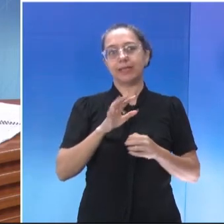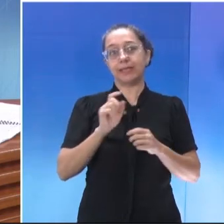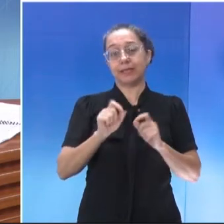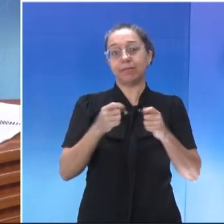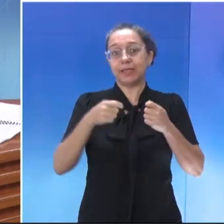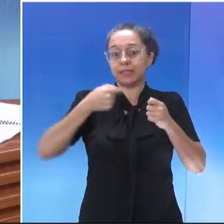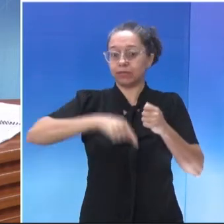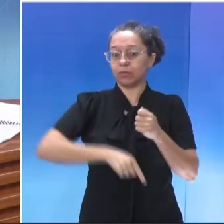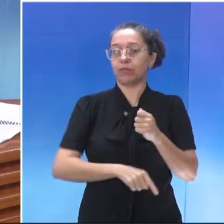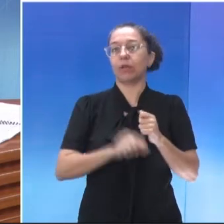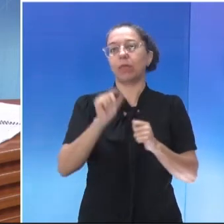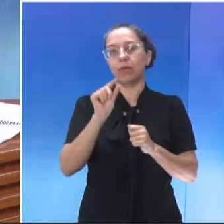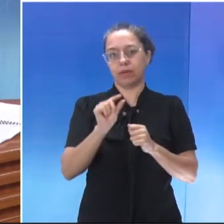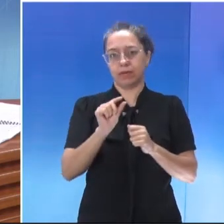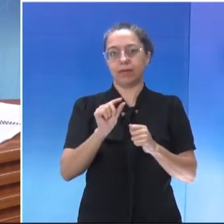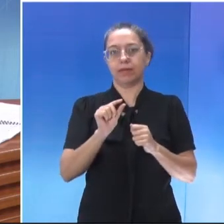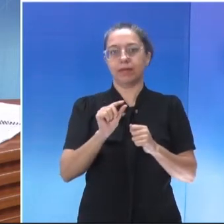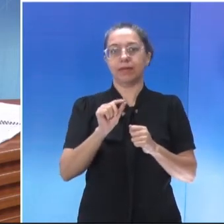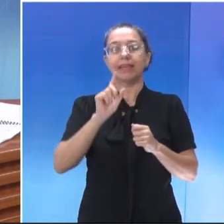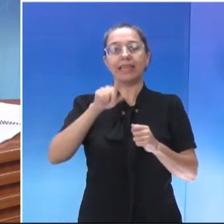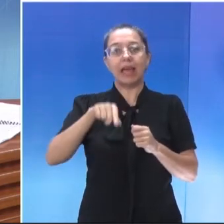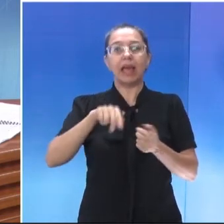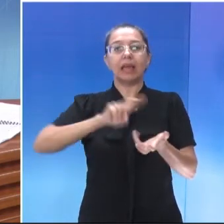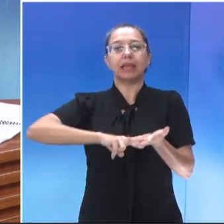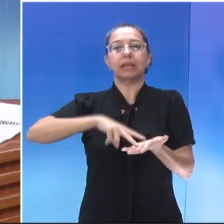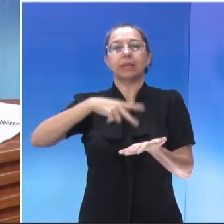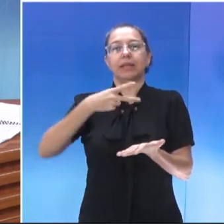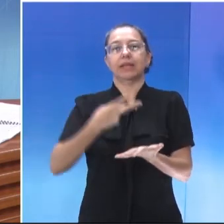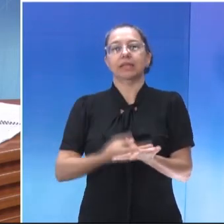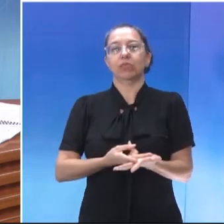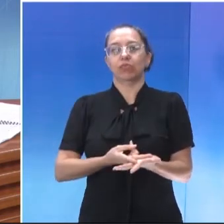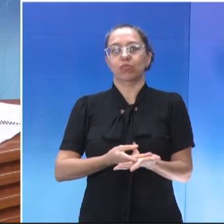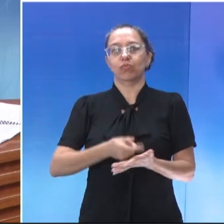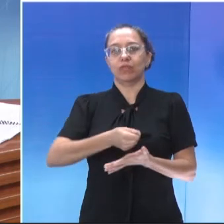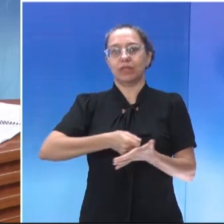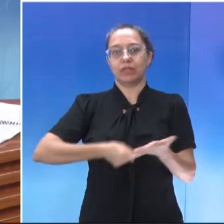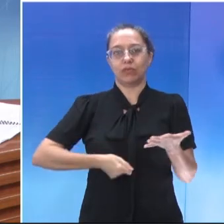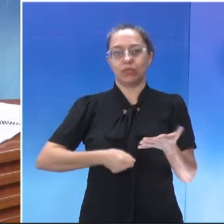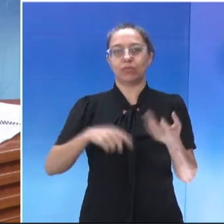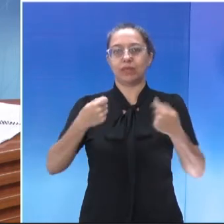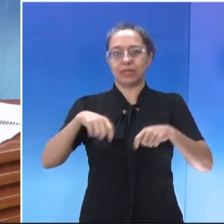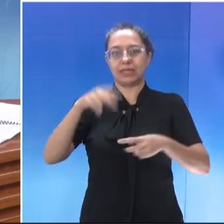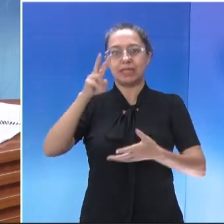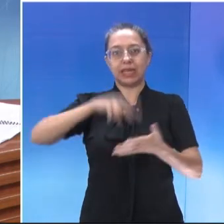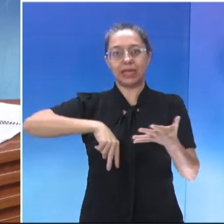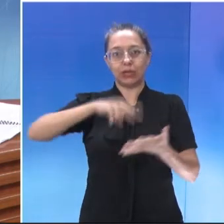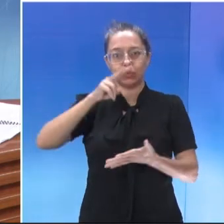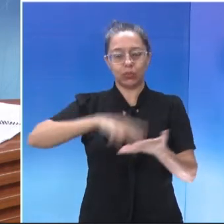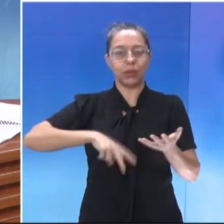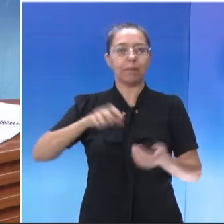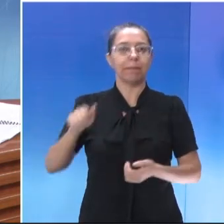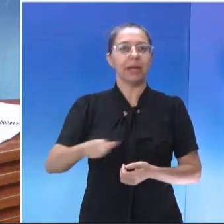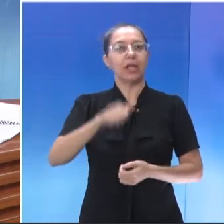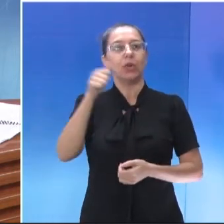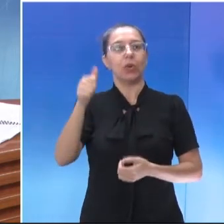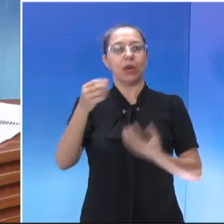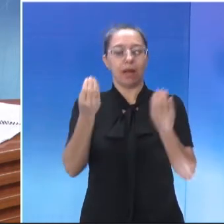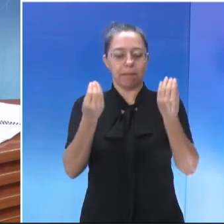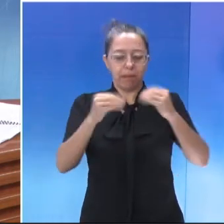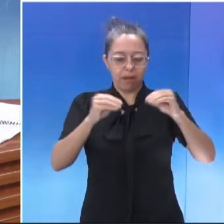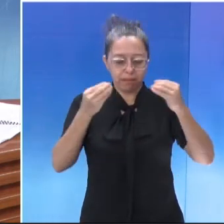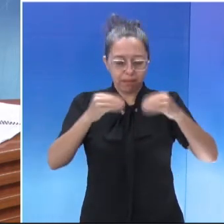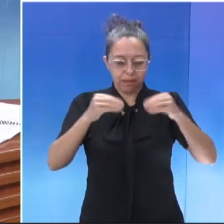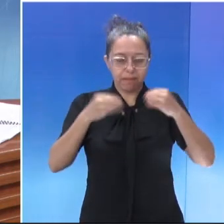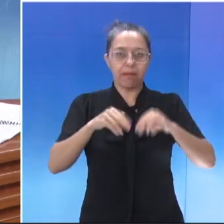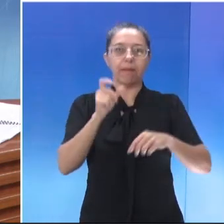meus queridos. Interpretação de texto, leitura, muita leitura, vão melhorar o vocabulário. Vamos estudar com o dicionário